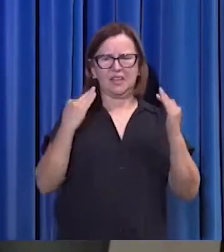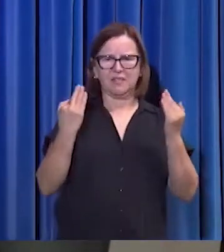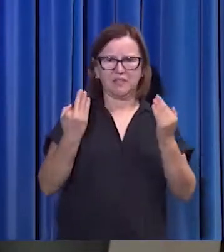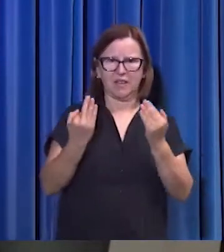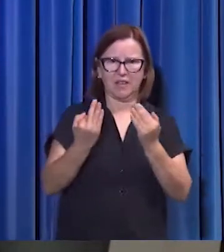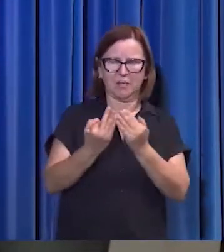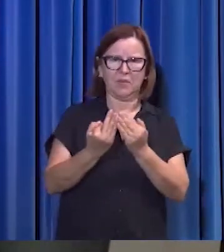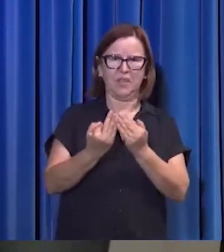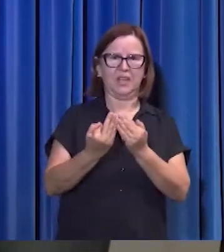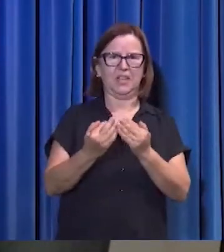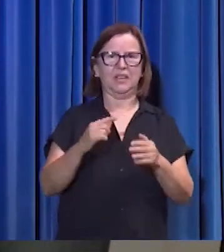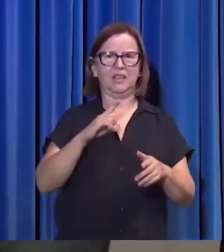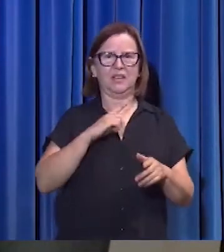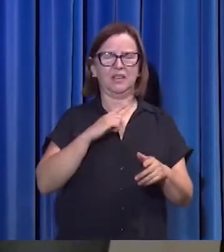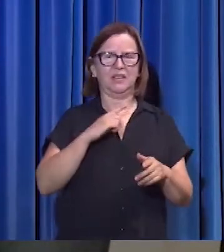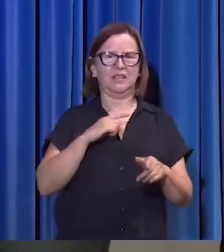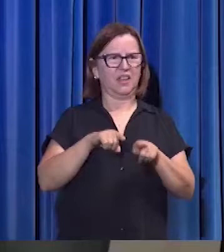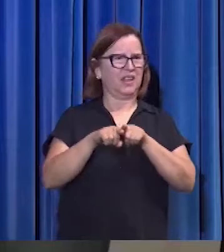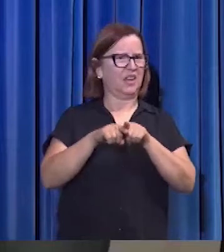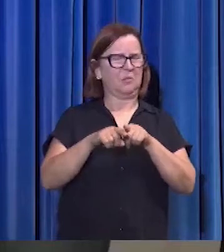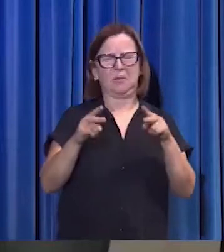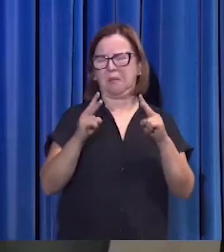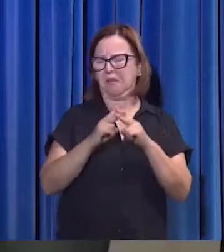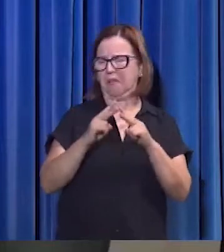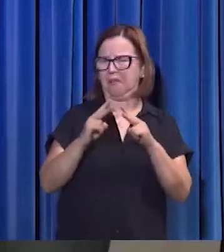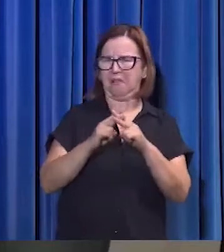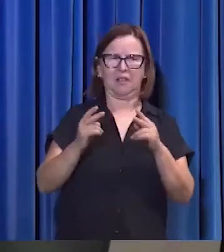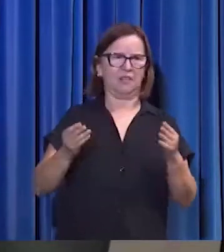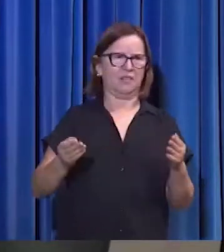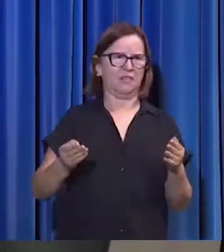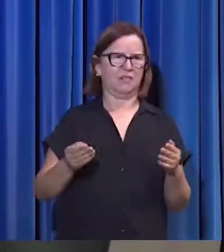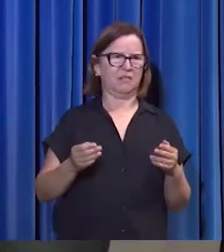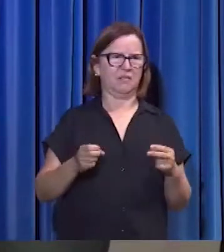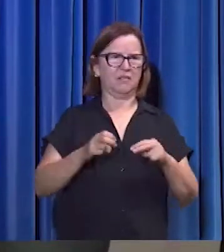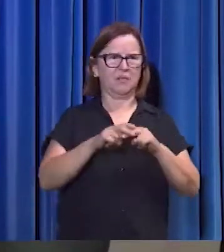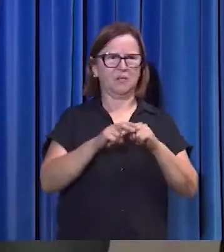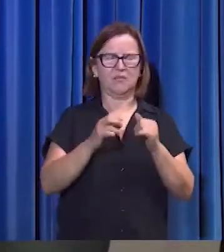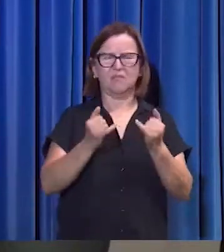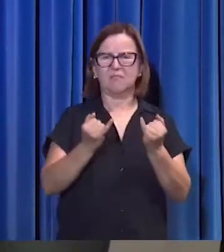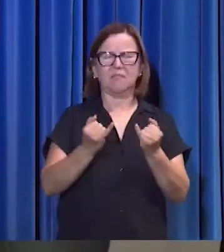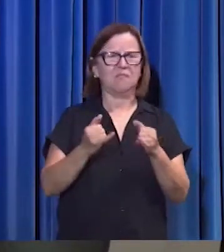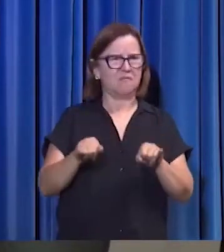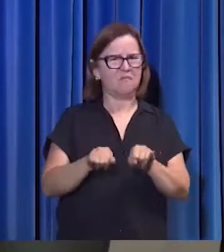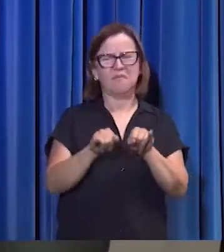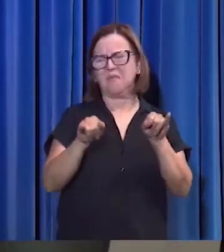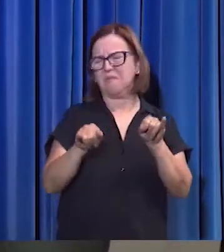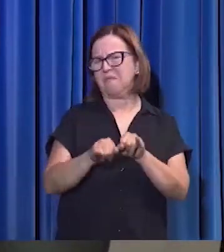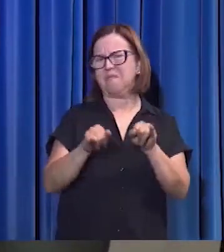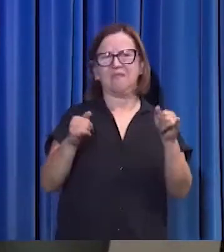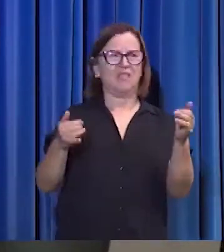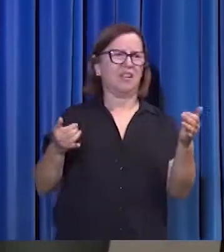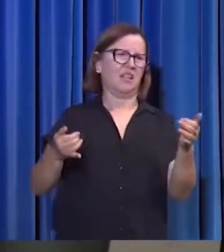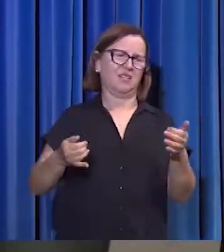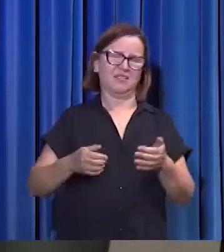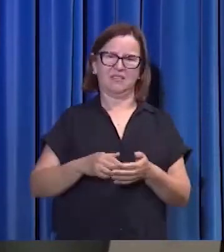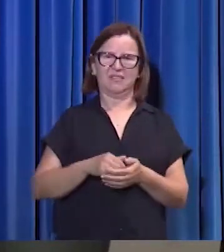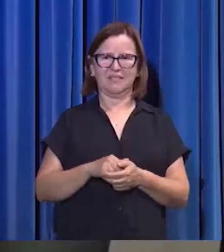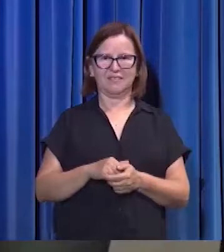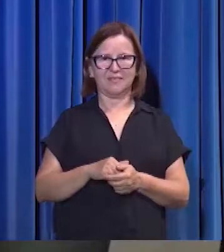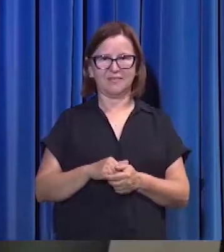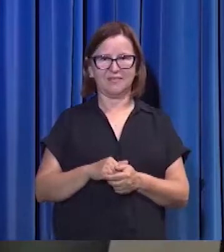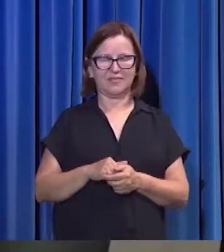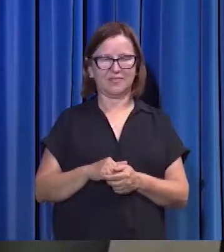os irmãos não se entendem. Por picuinhas, por bobagem,